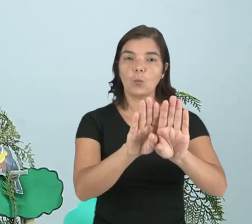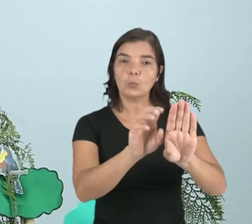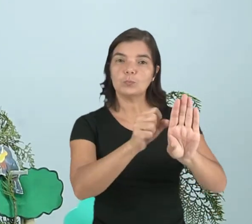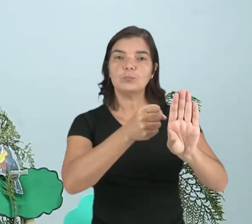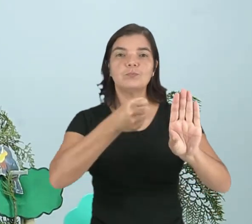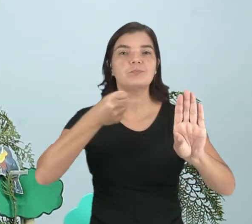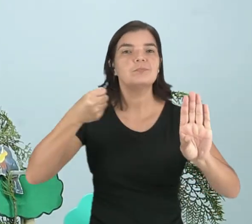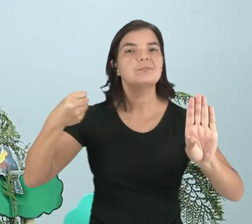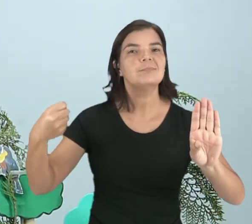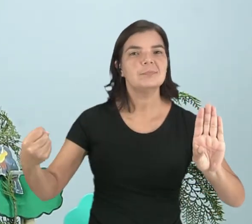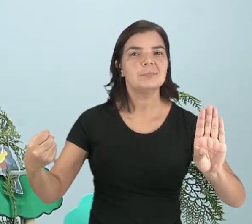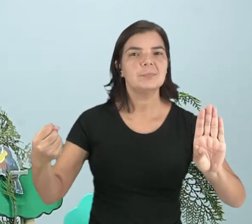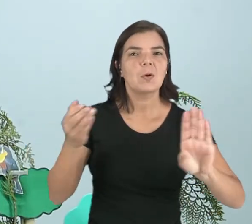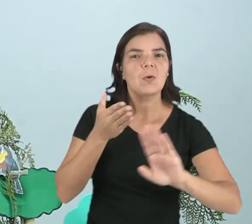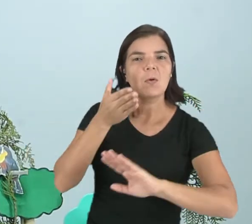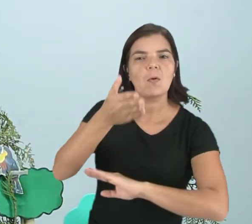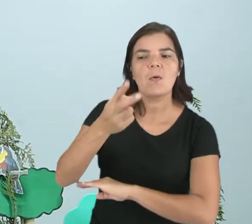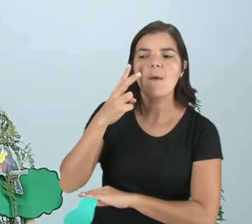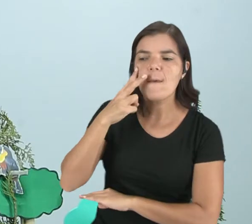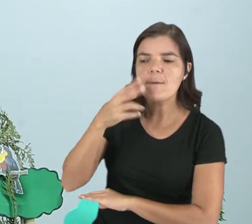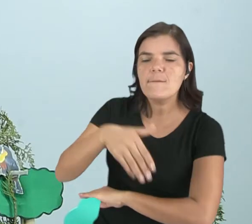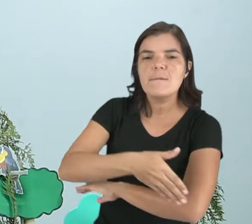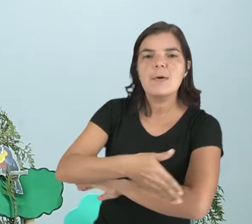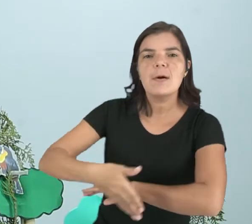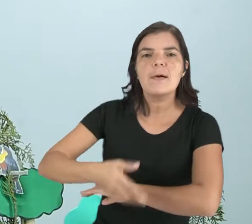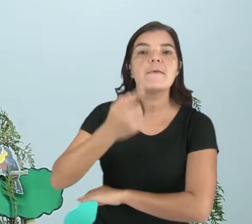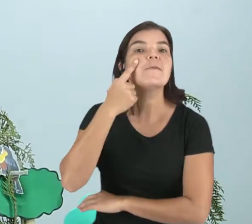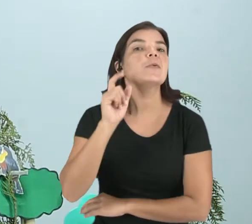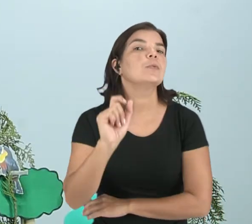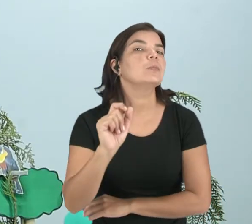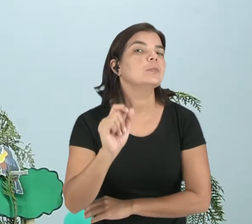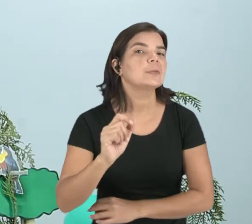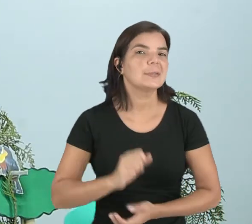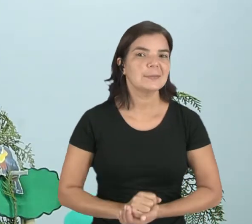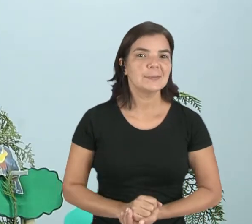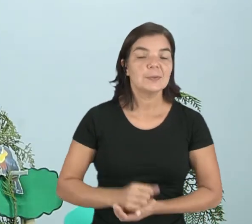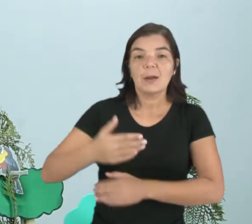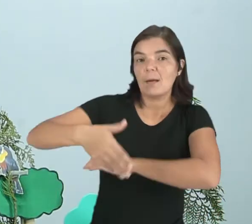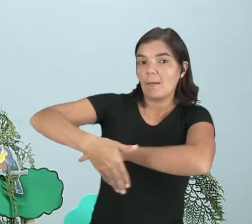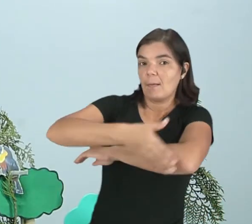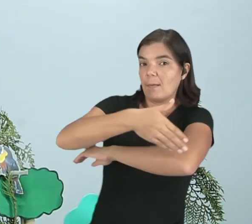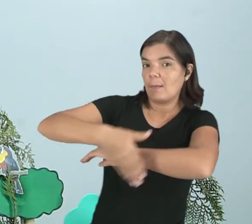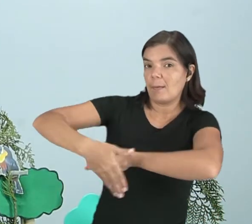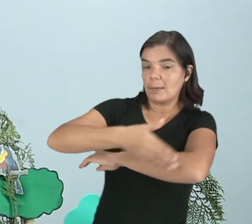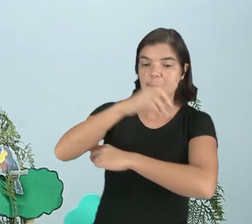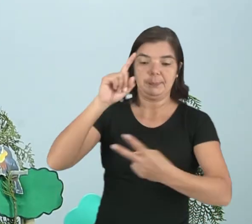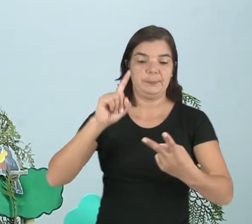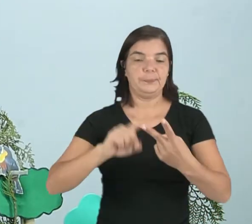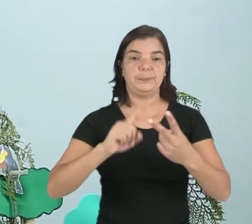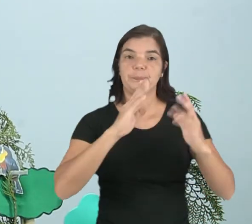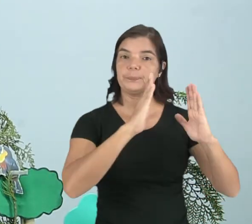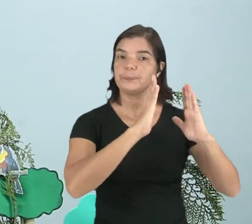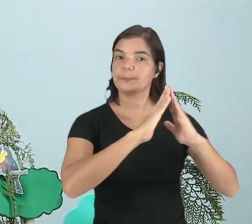sua casa e vai olhar lá na rua, o que você vê? Você vê a rua, você vê as